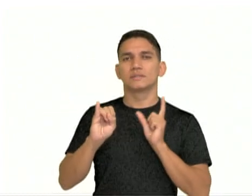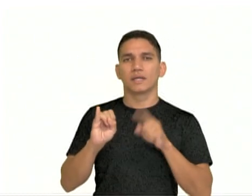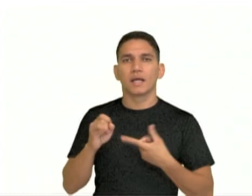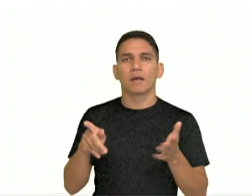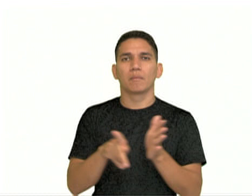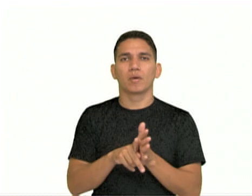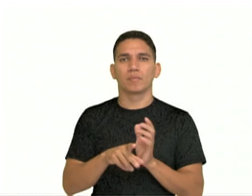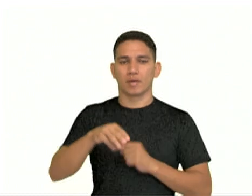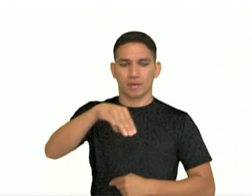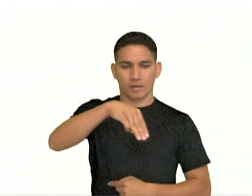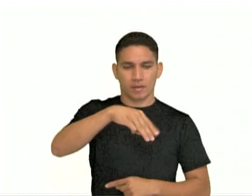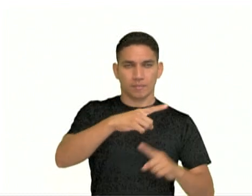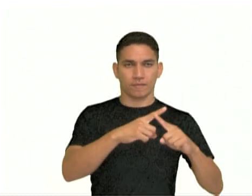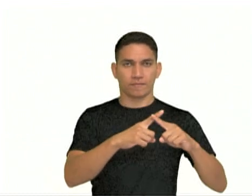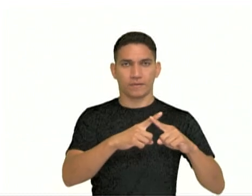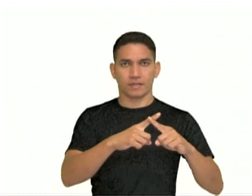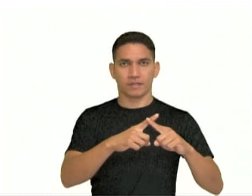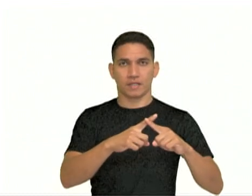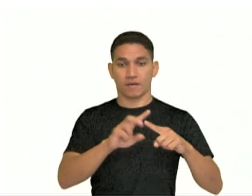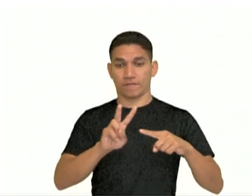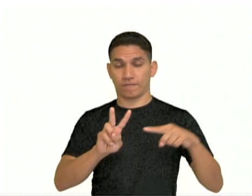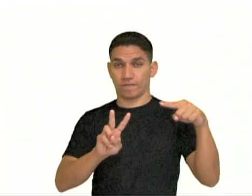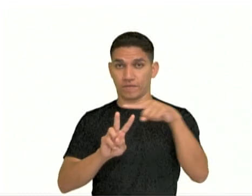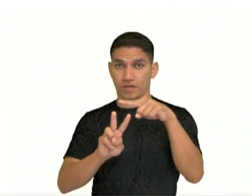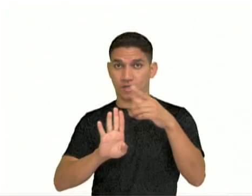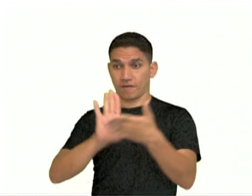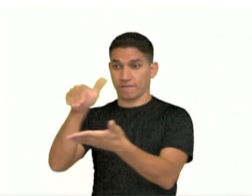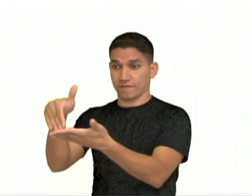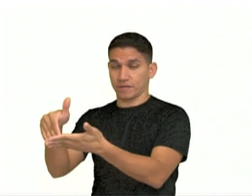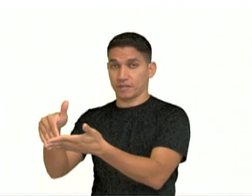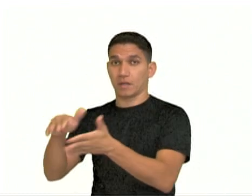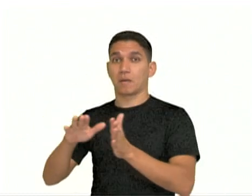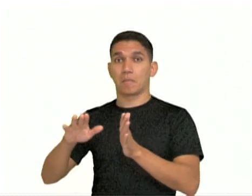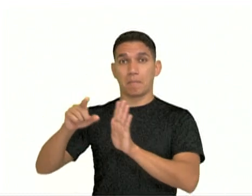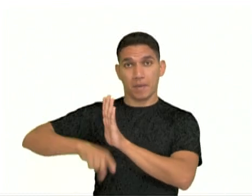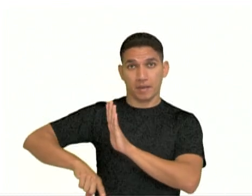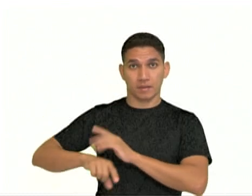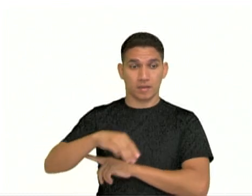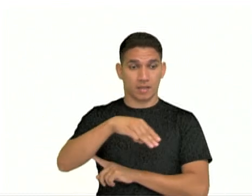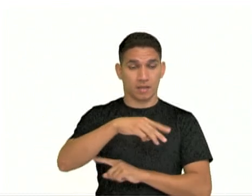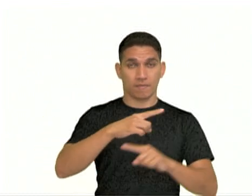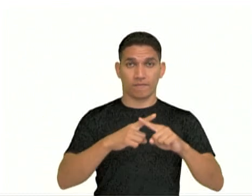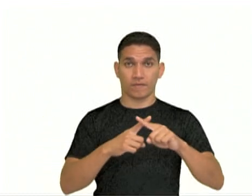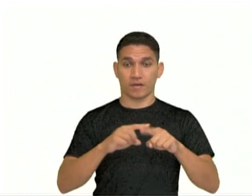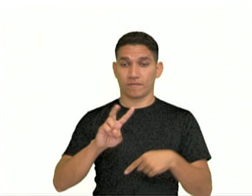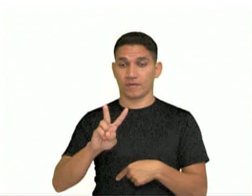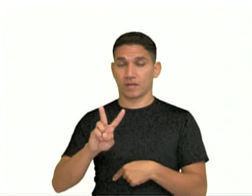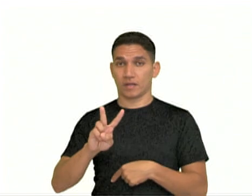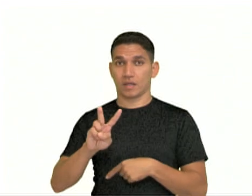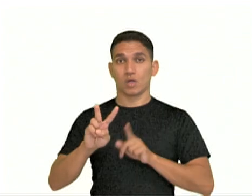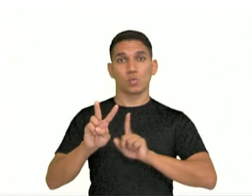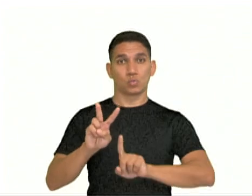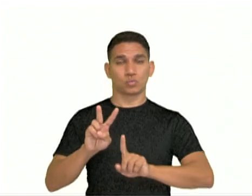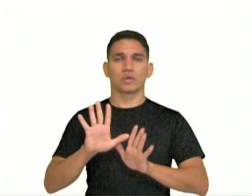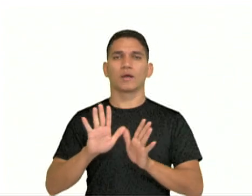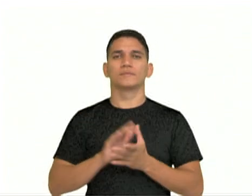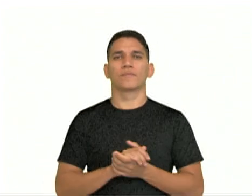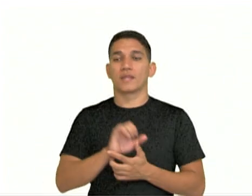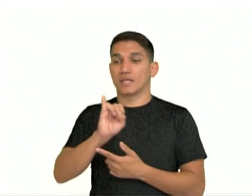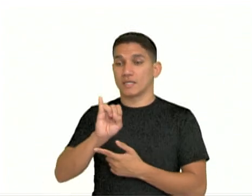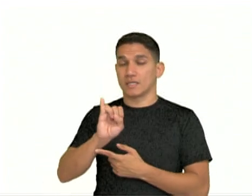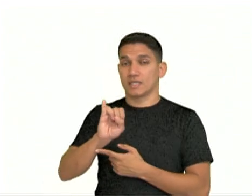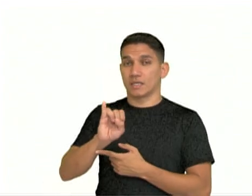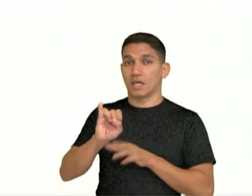m vezes a velocidade final menos m vezes a velocidade inicial. Ou seja, I é igual a